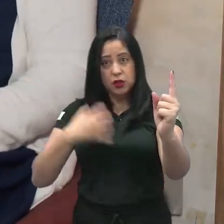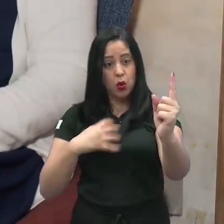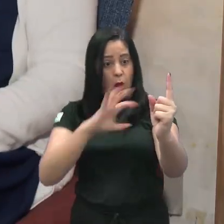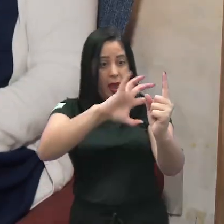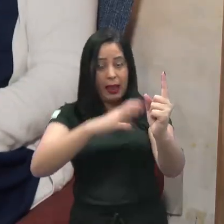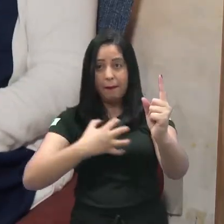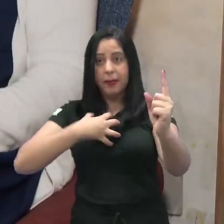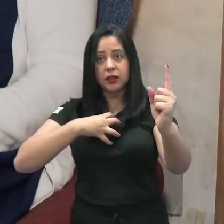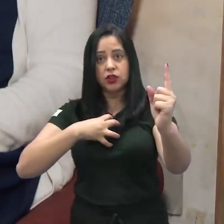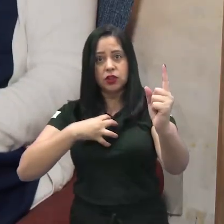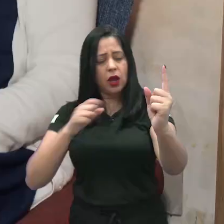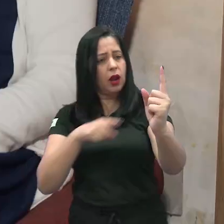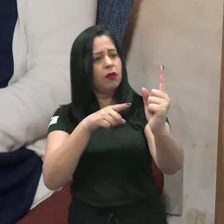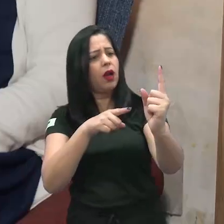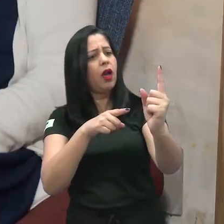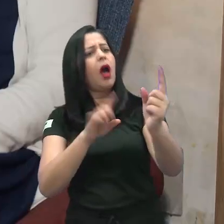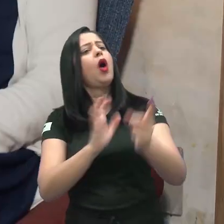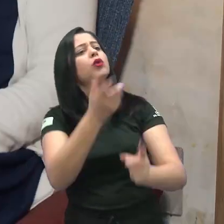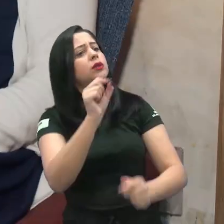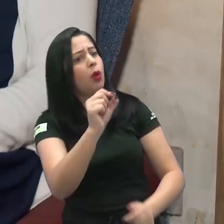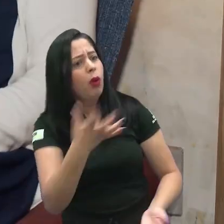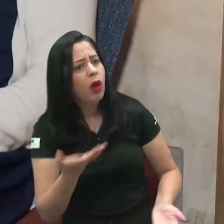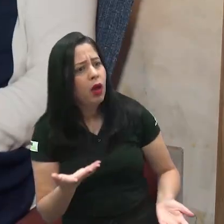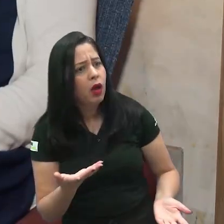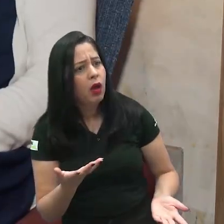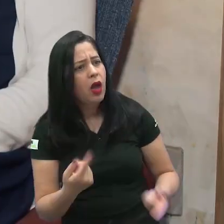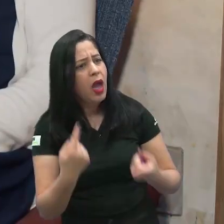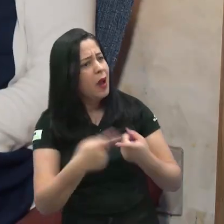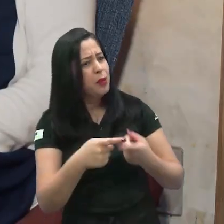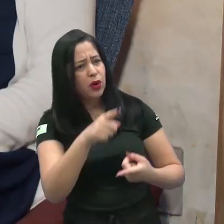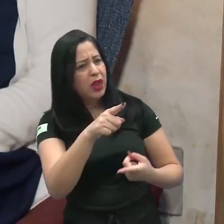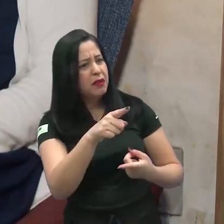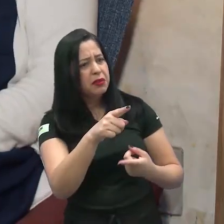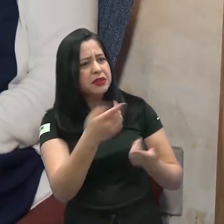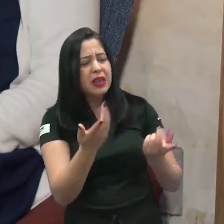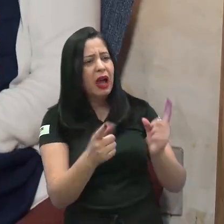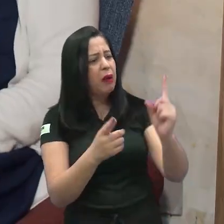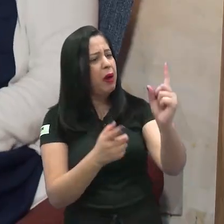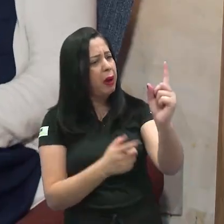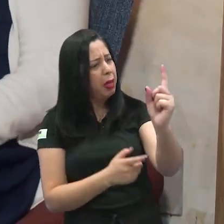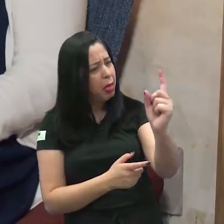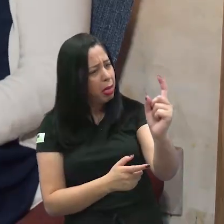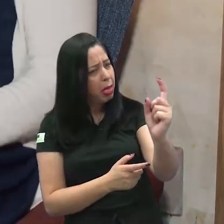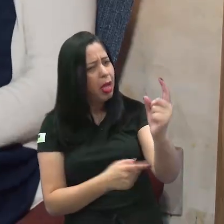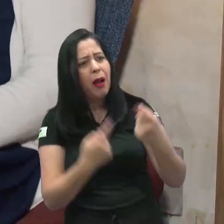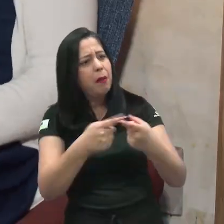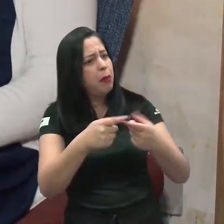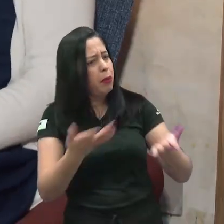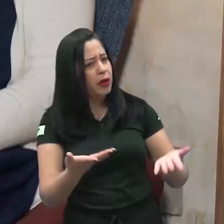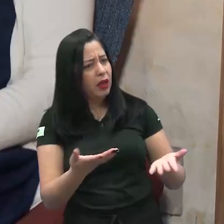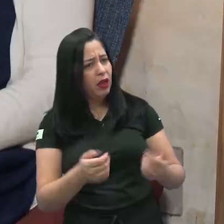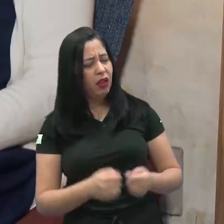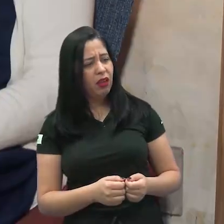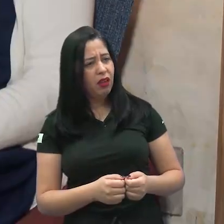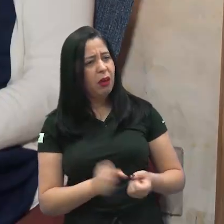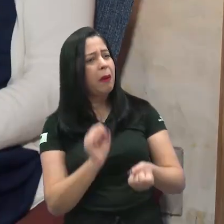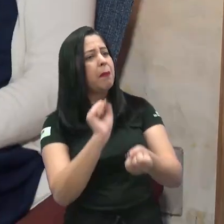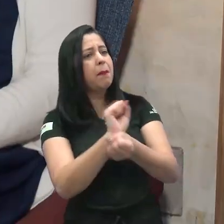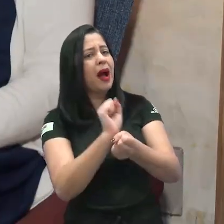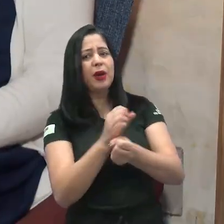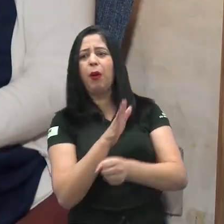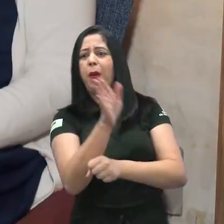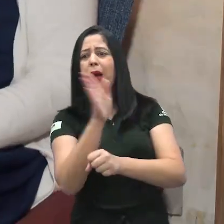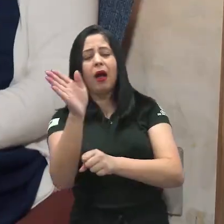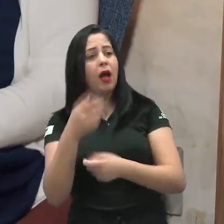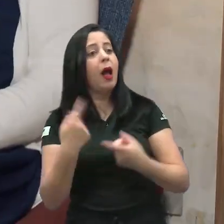empatia, ela vai, o que está acontecendo com você? Por que você não quer mais? Você sempre fazia isso e te dava prazer, por que você não quer mais?